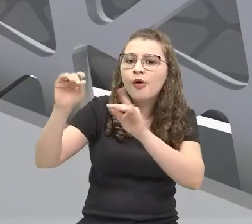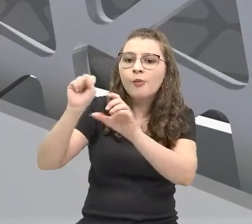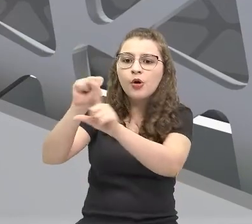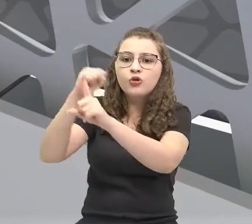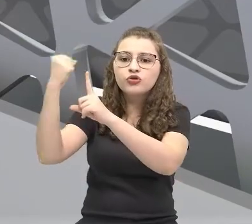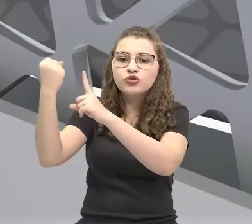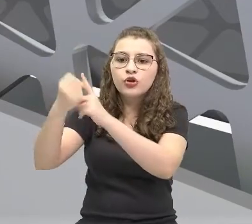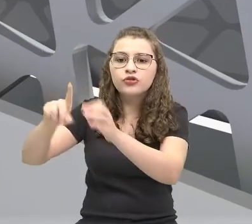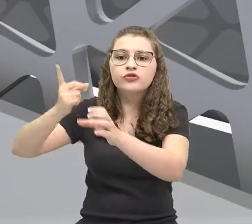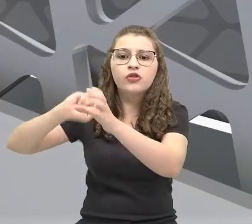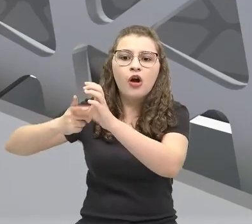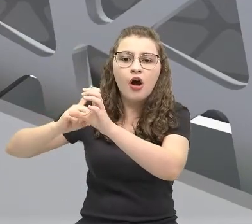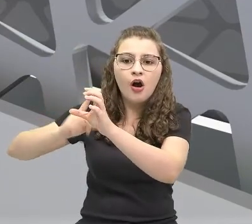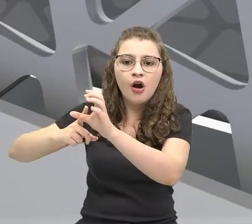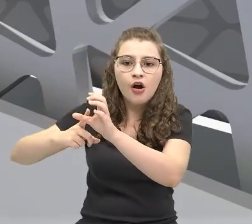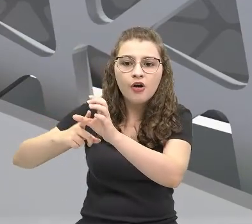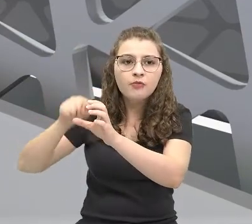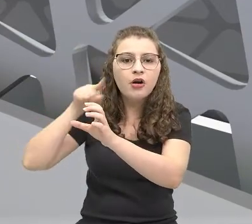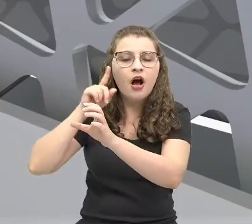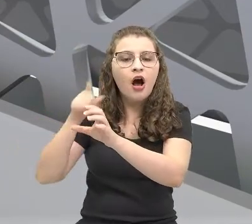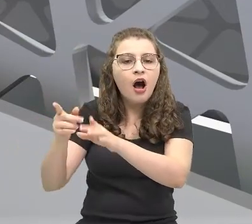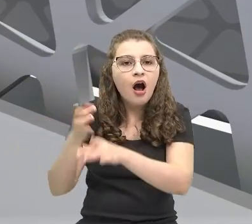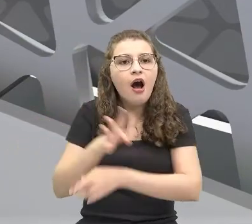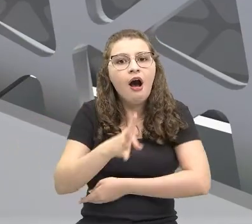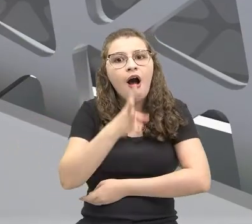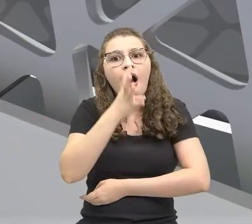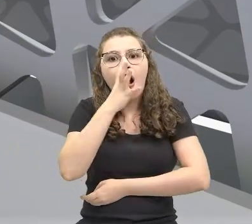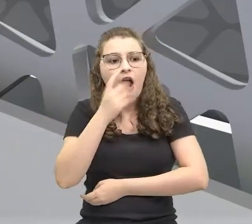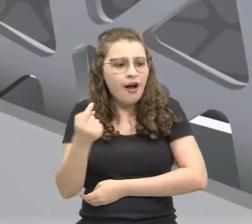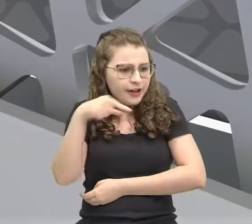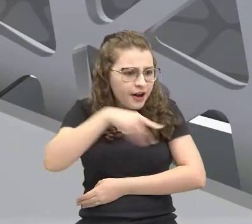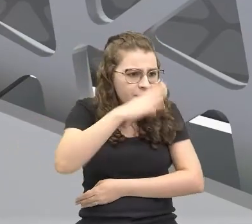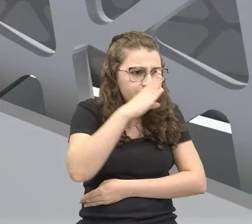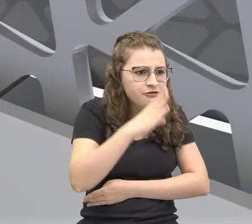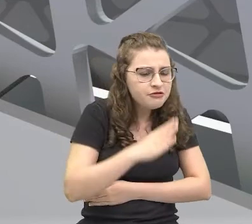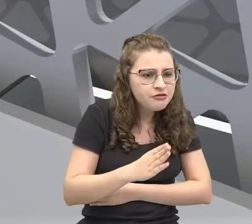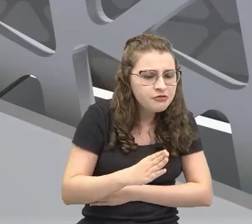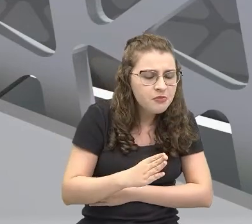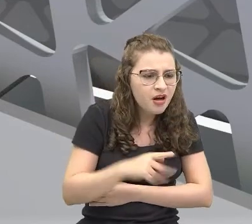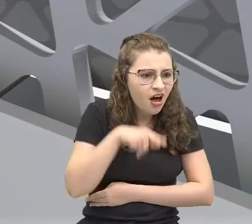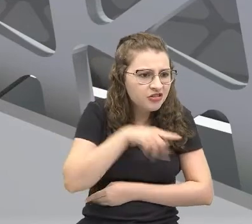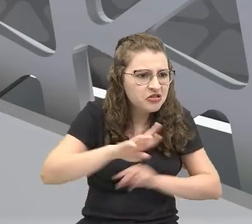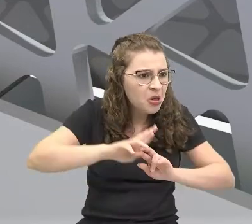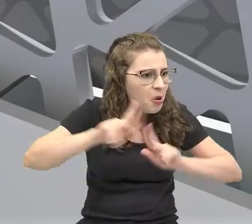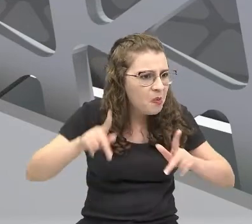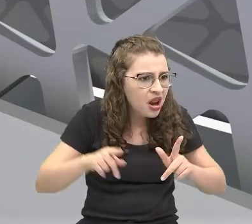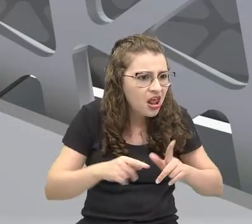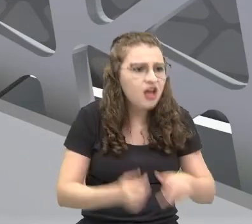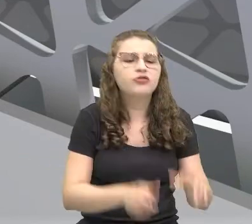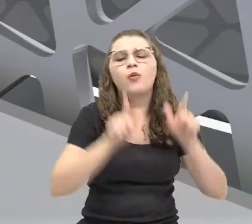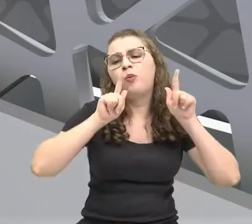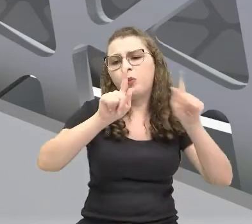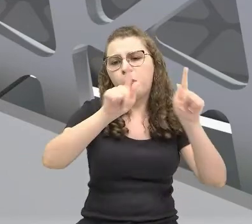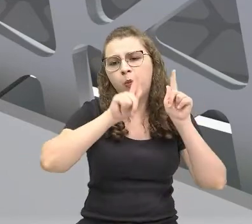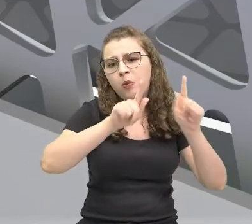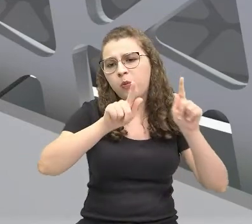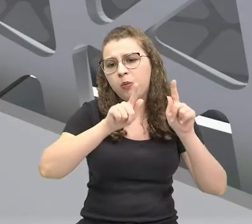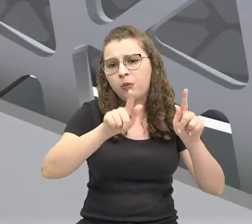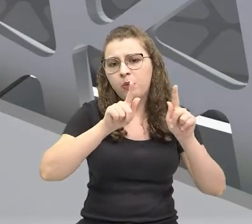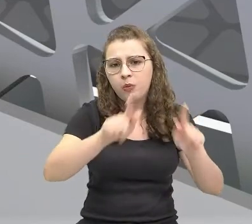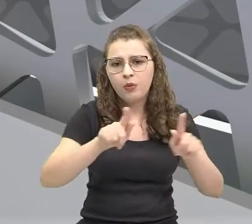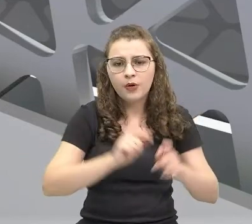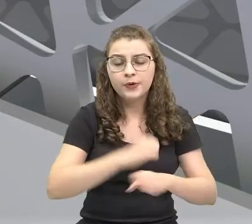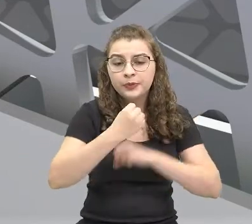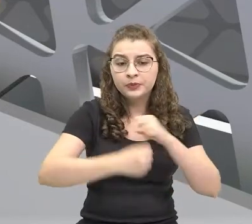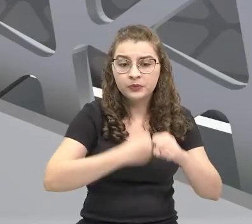socialistas, comunistas, anarquistas. Então, eles vão ser o cérebro dessa greve. Em 1919, nós